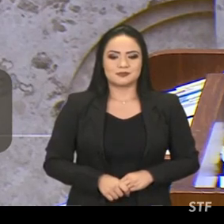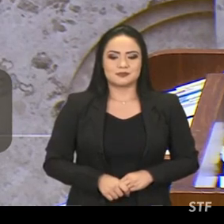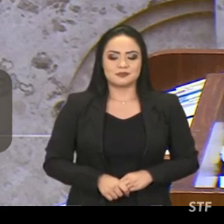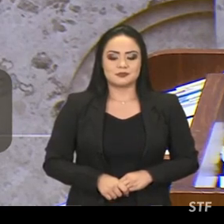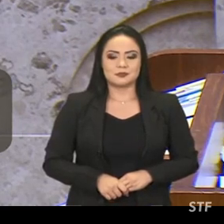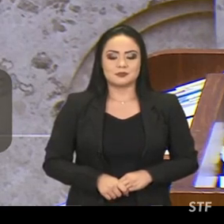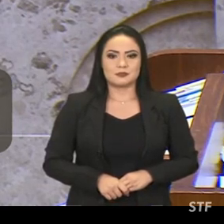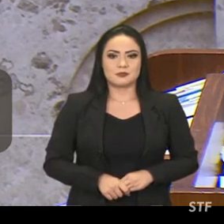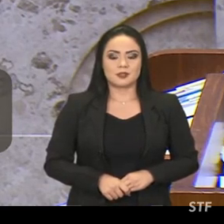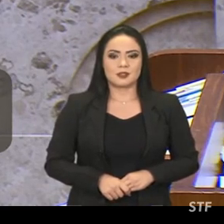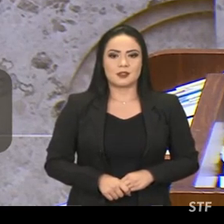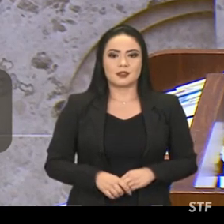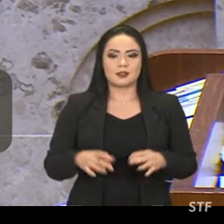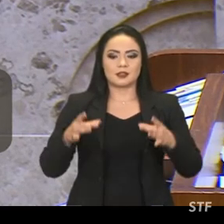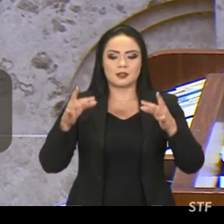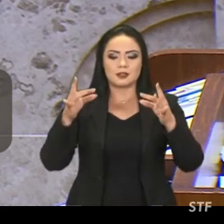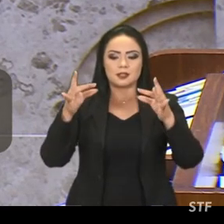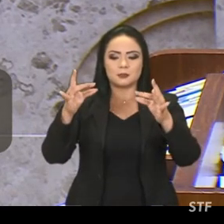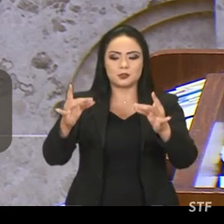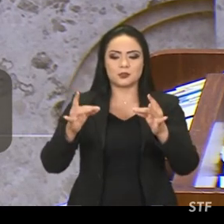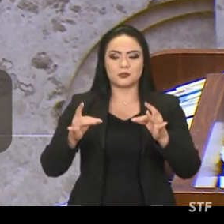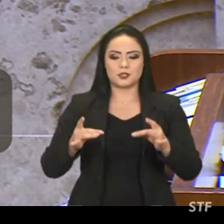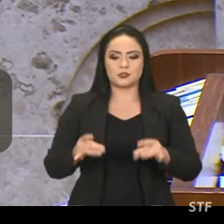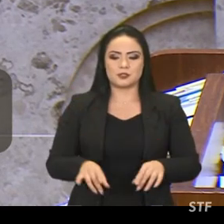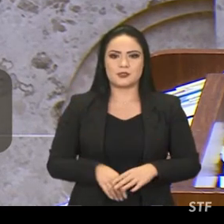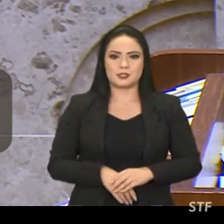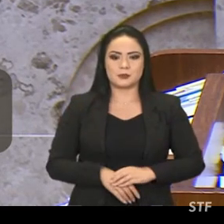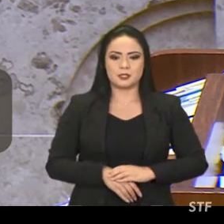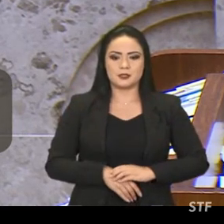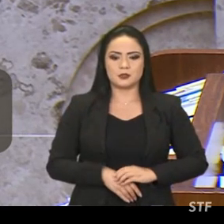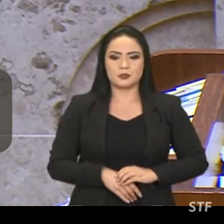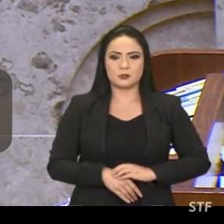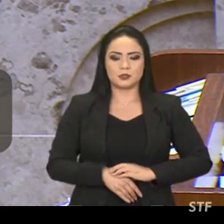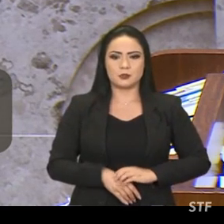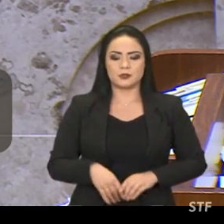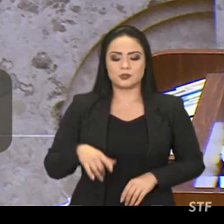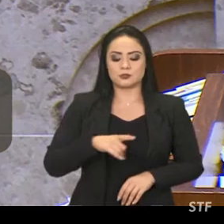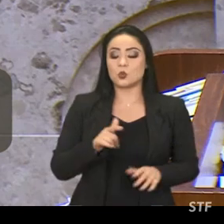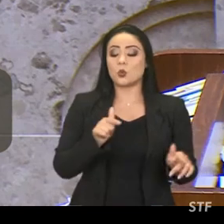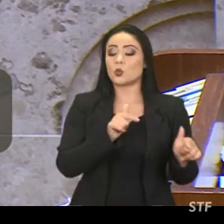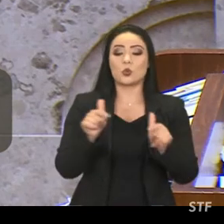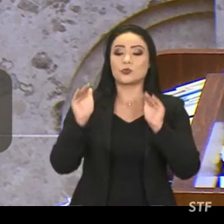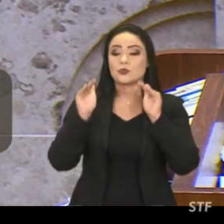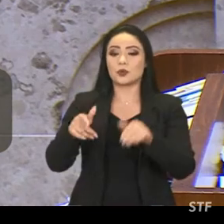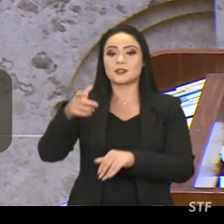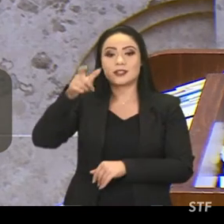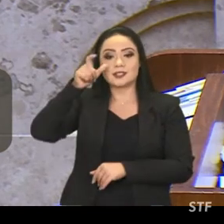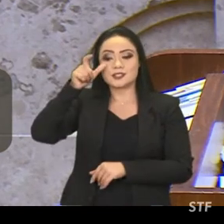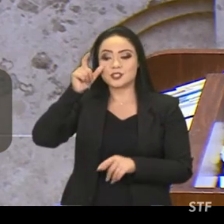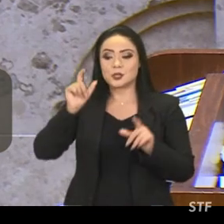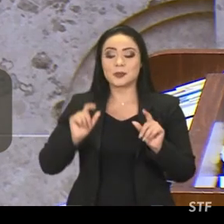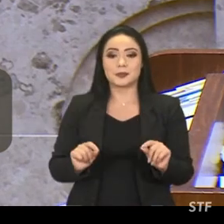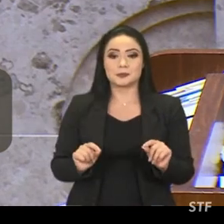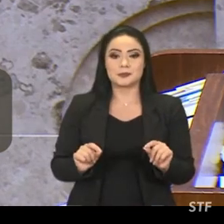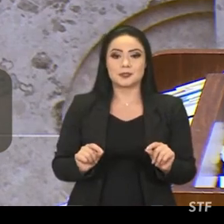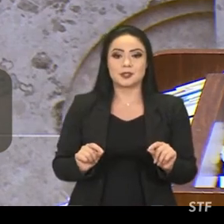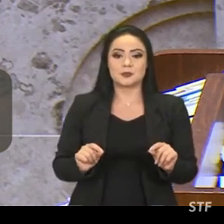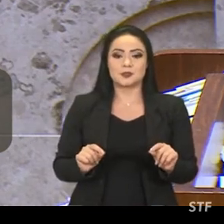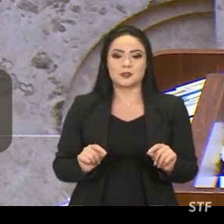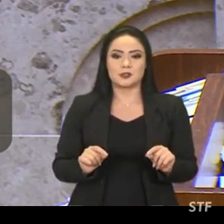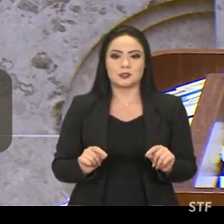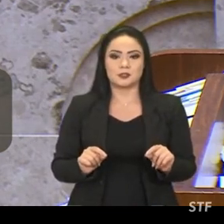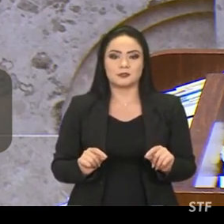O outro ponto que também é interessante reparar é que